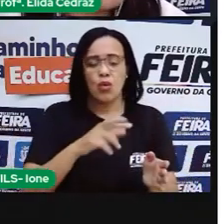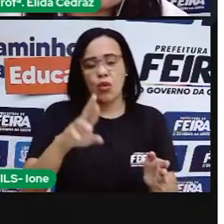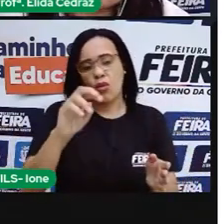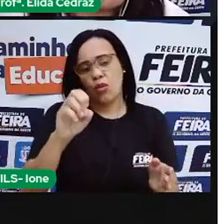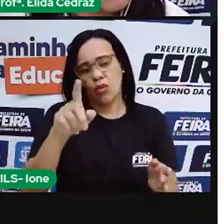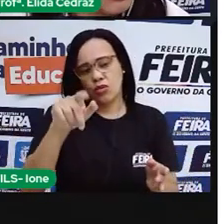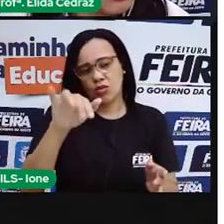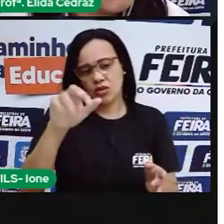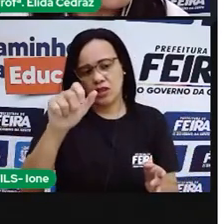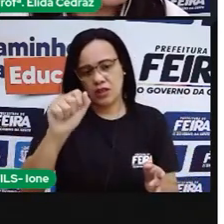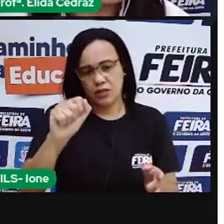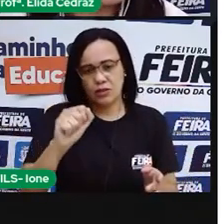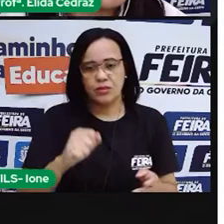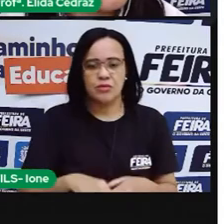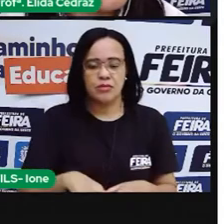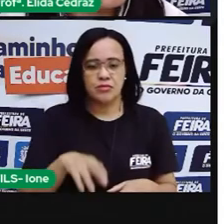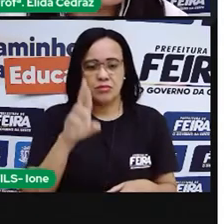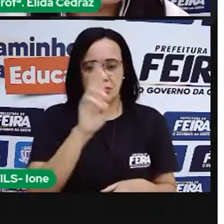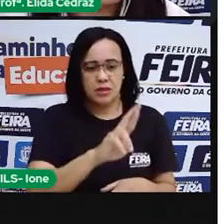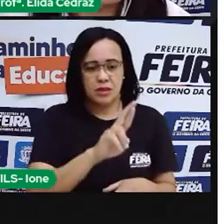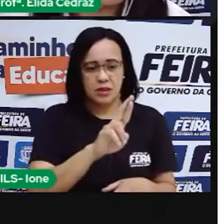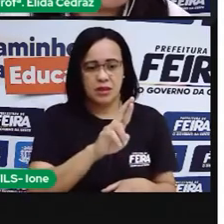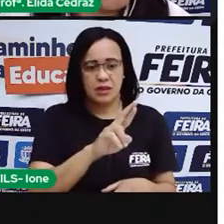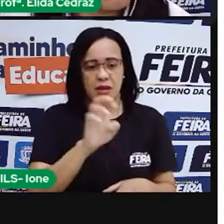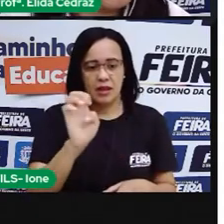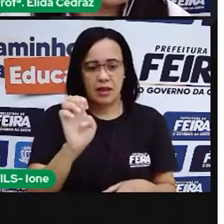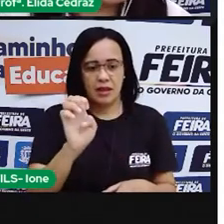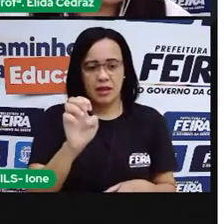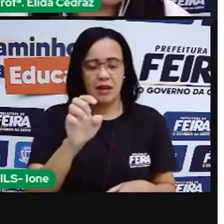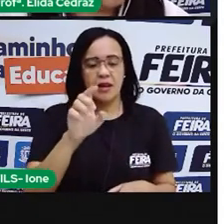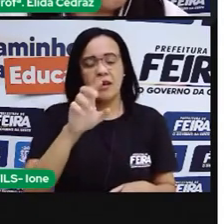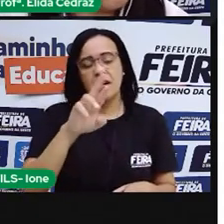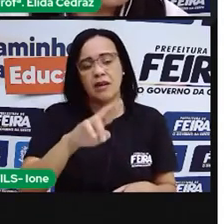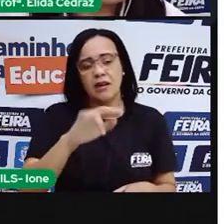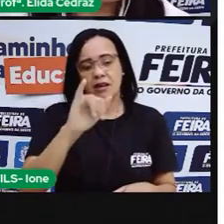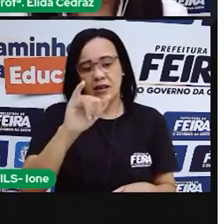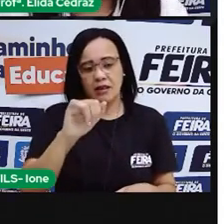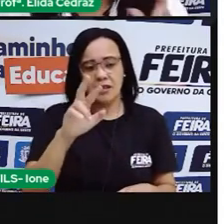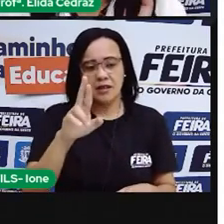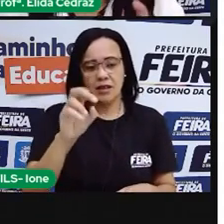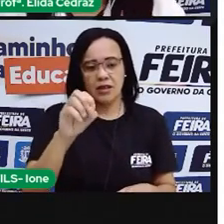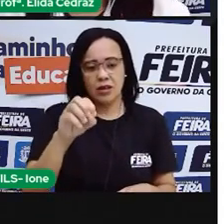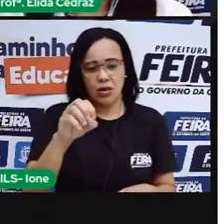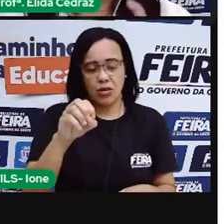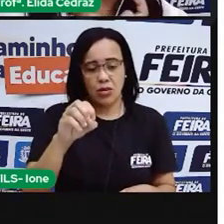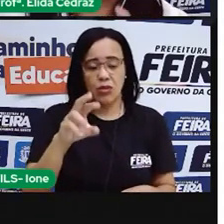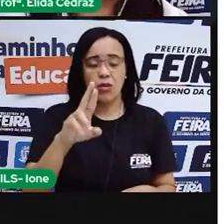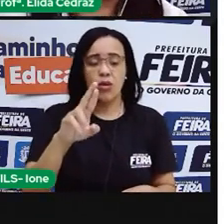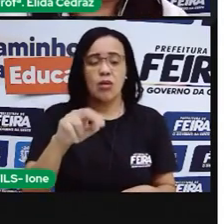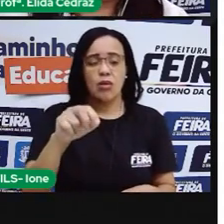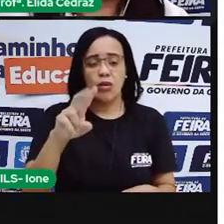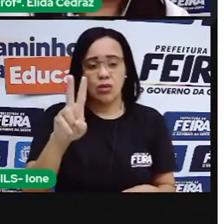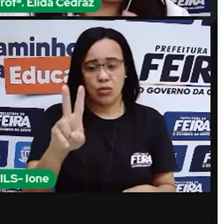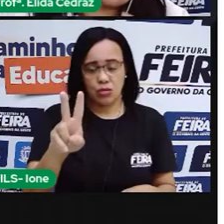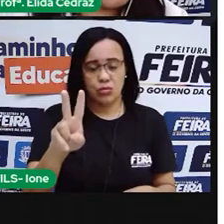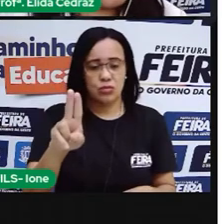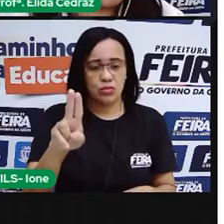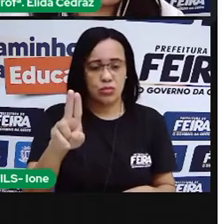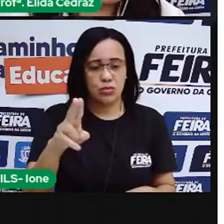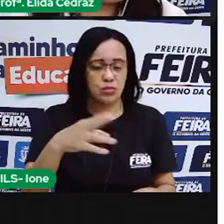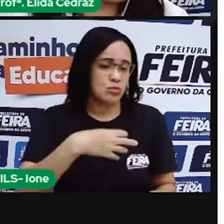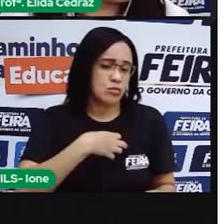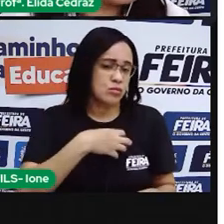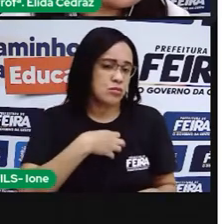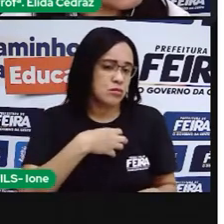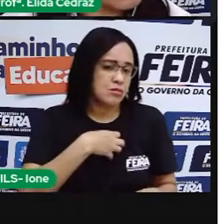Ra, ré, ri, ro, ru. O som da letra